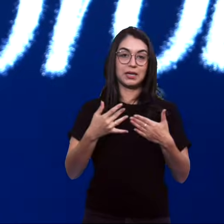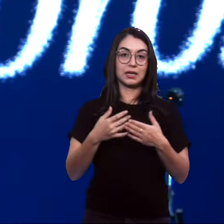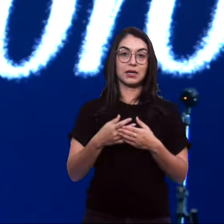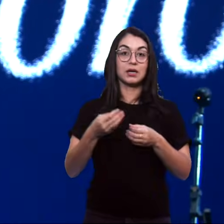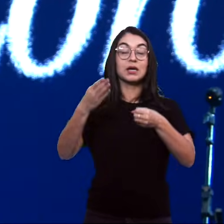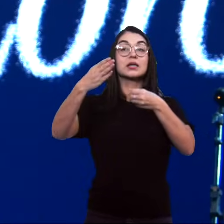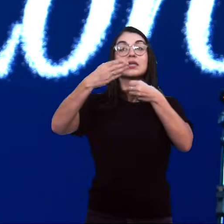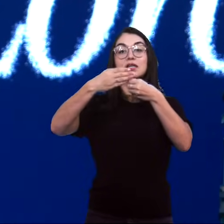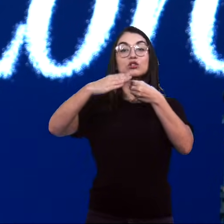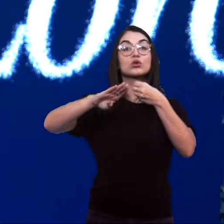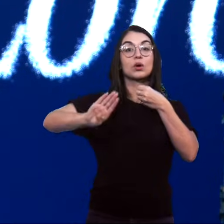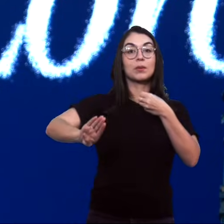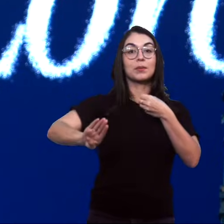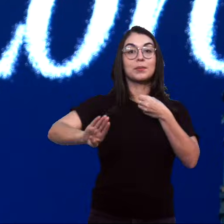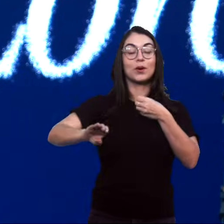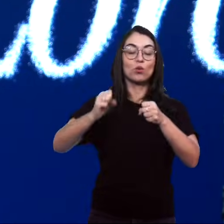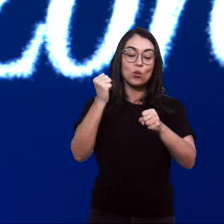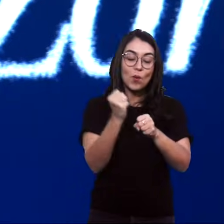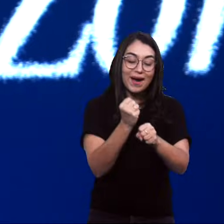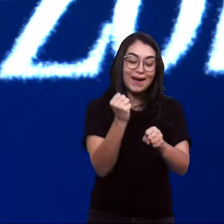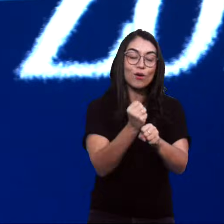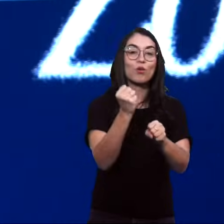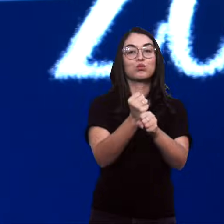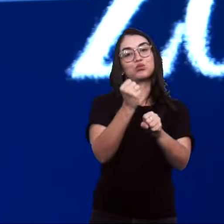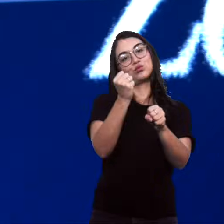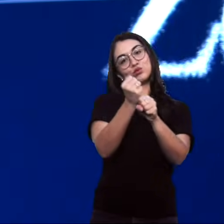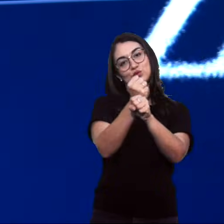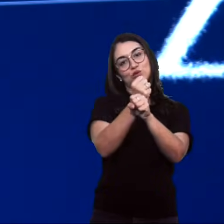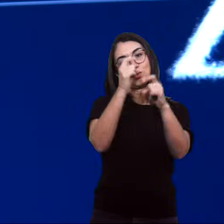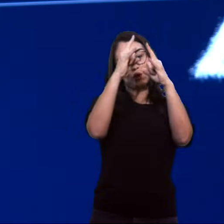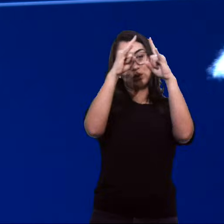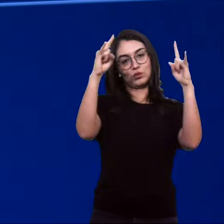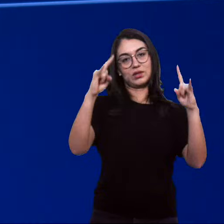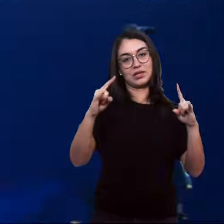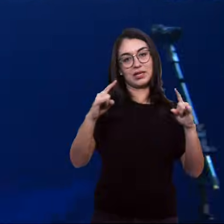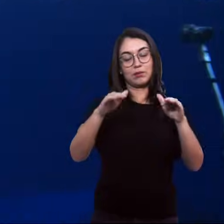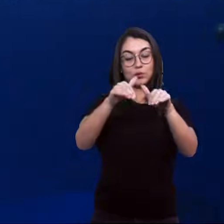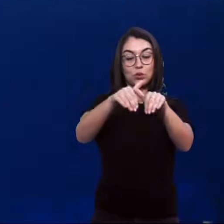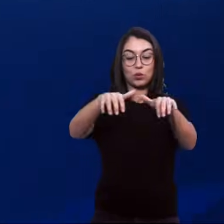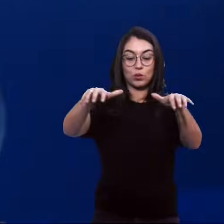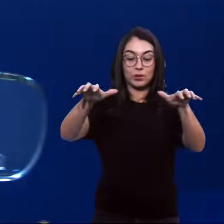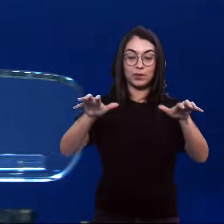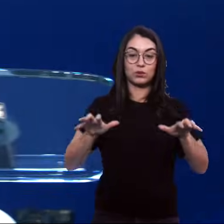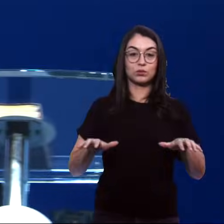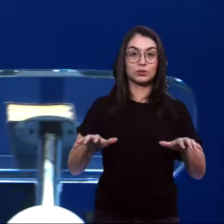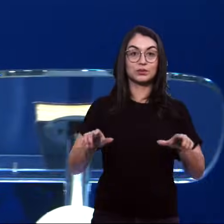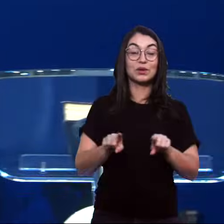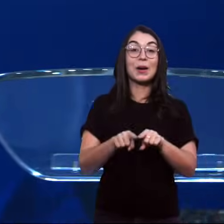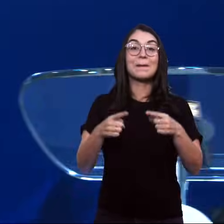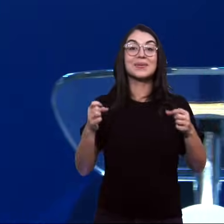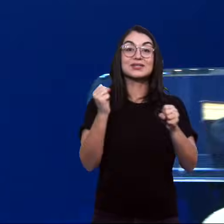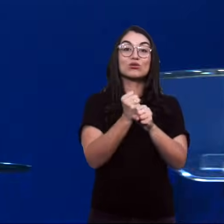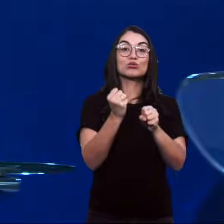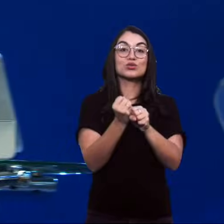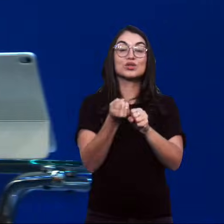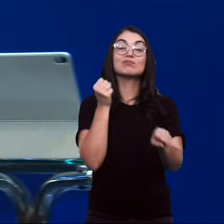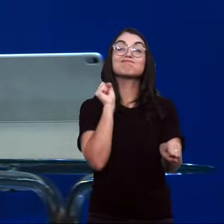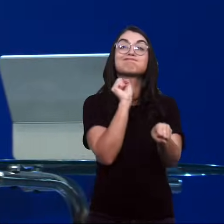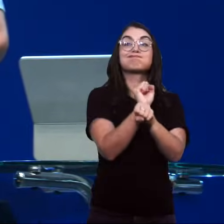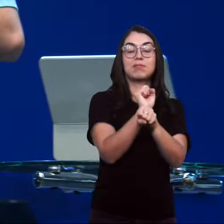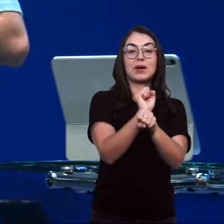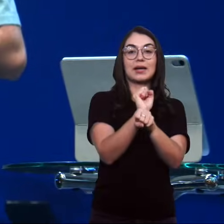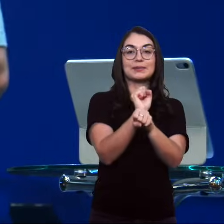reconstrução ali pelo altar, mas então a reconstrução é parada, porque os inimigos